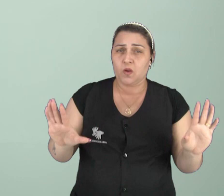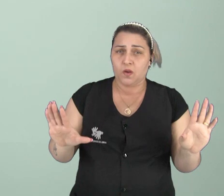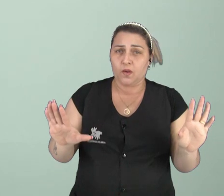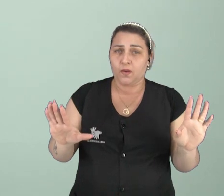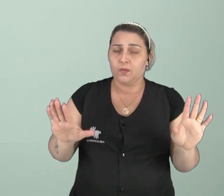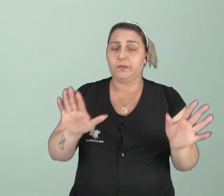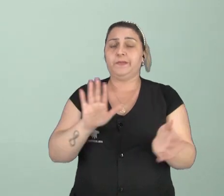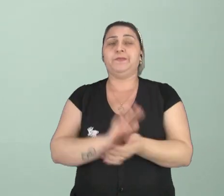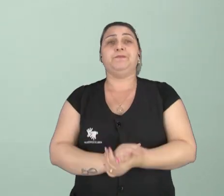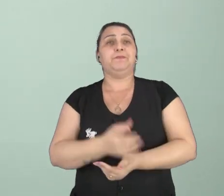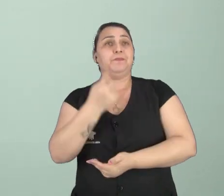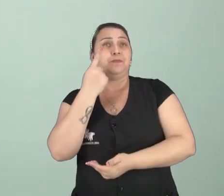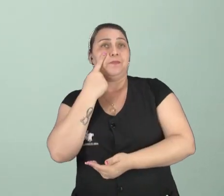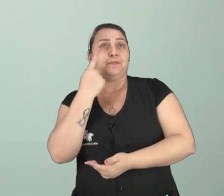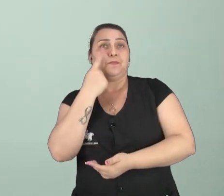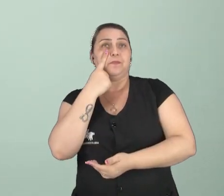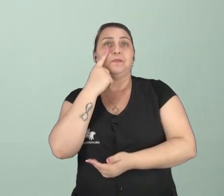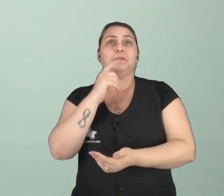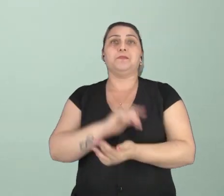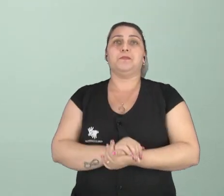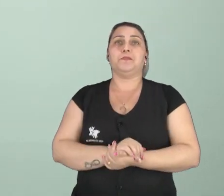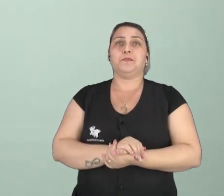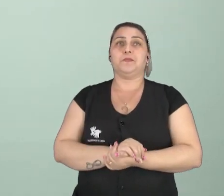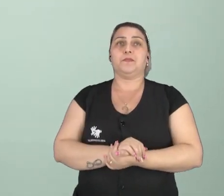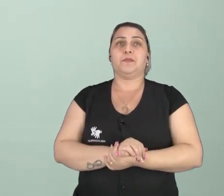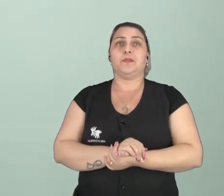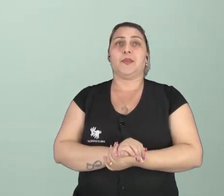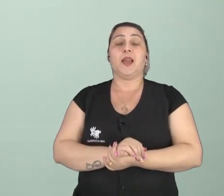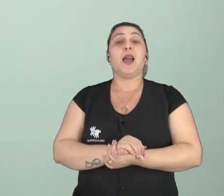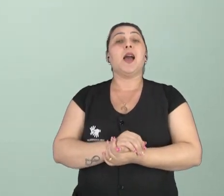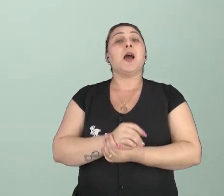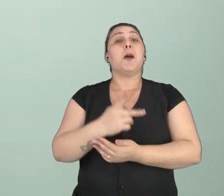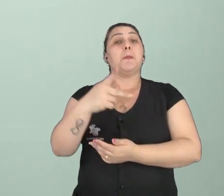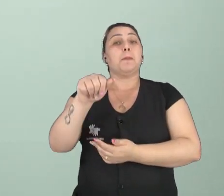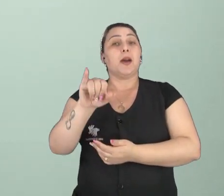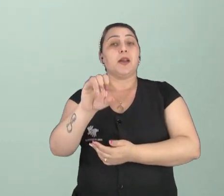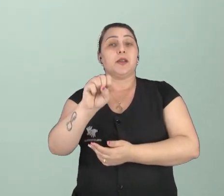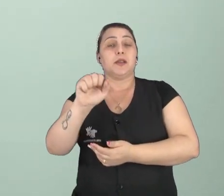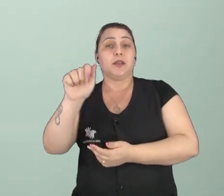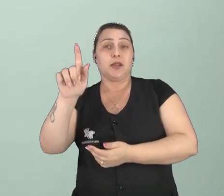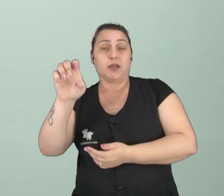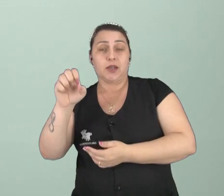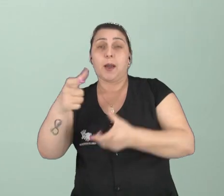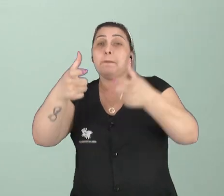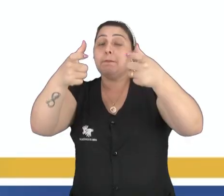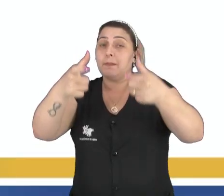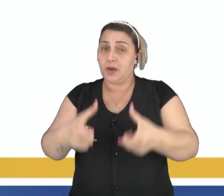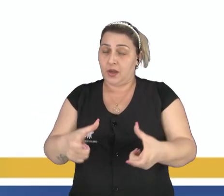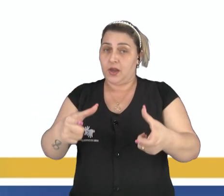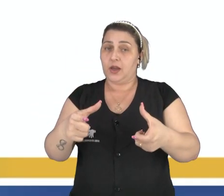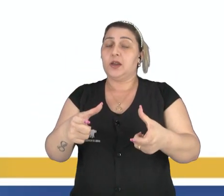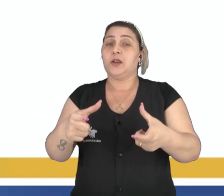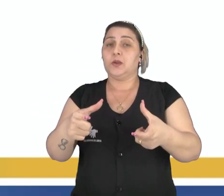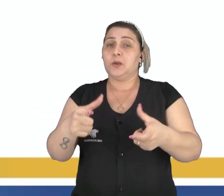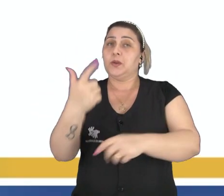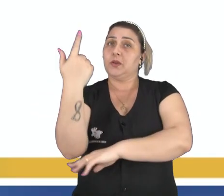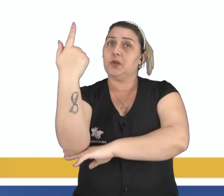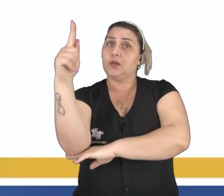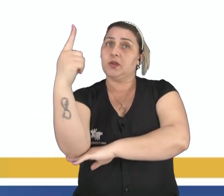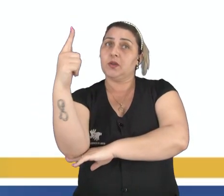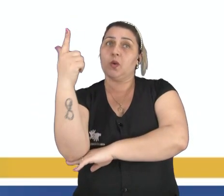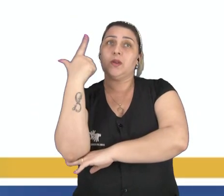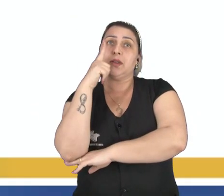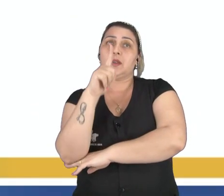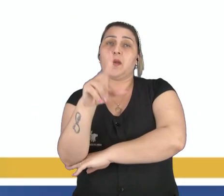paisagem? Vamos observar. Paisagem. A paisagem trata-se daquela parte do espaço geográfico